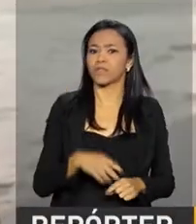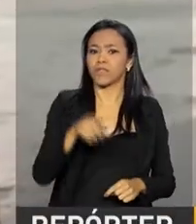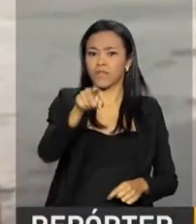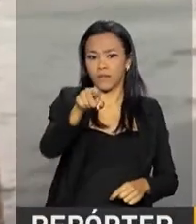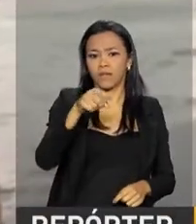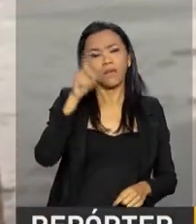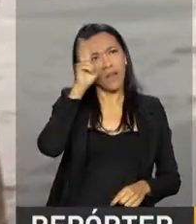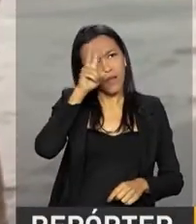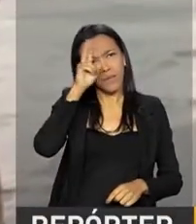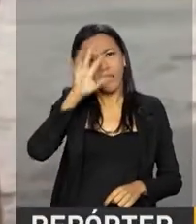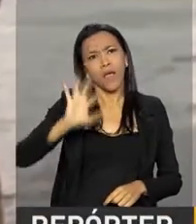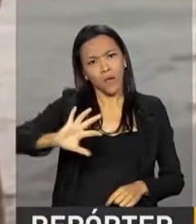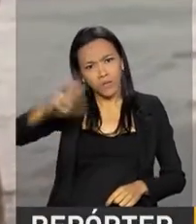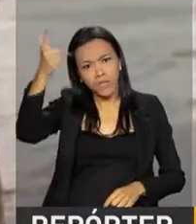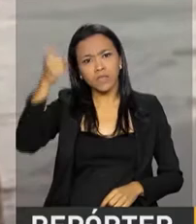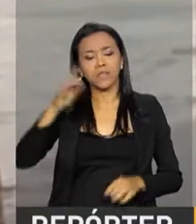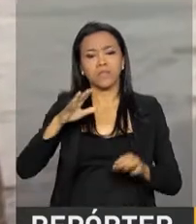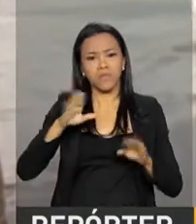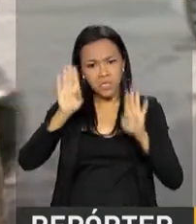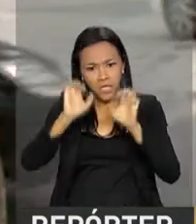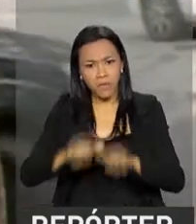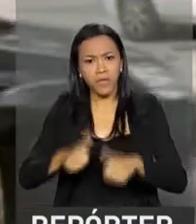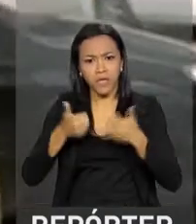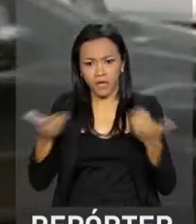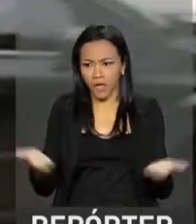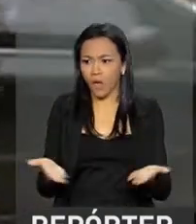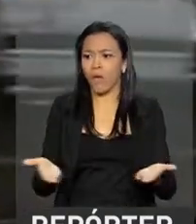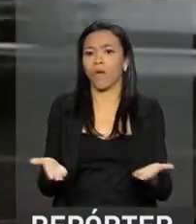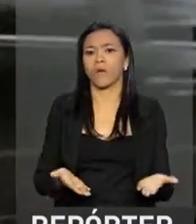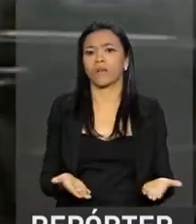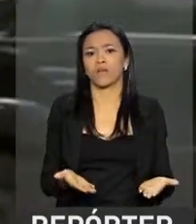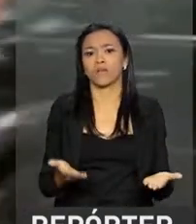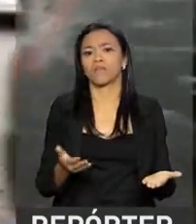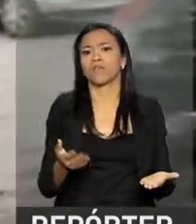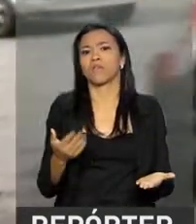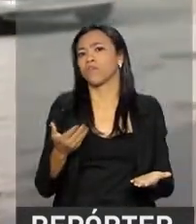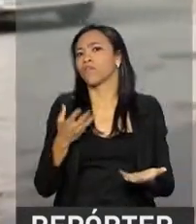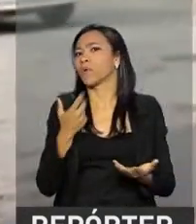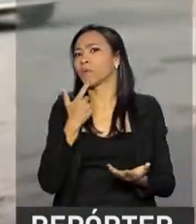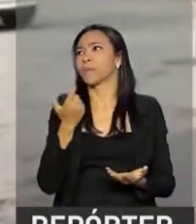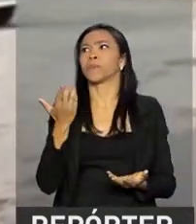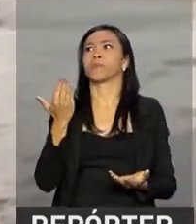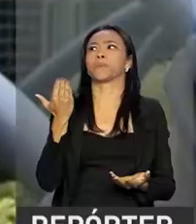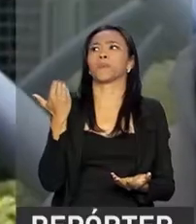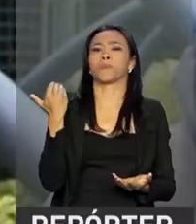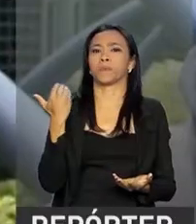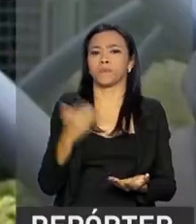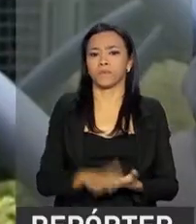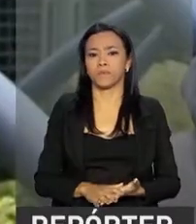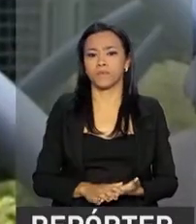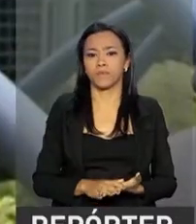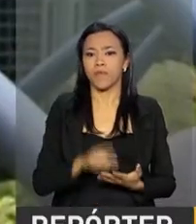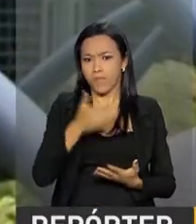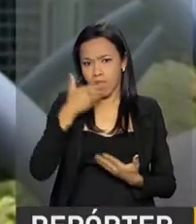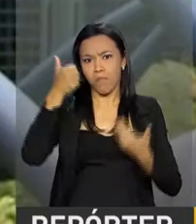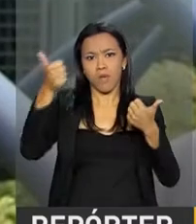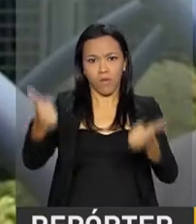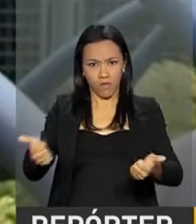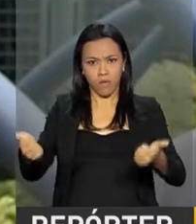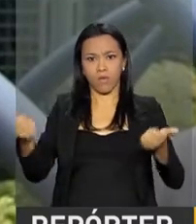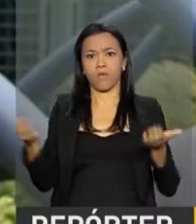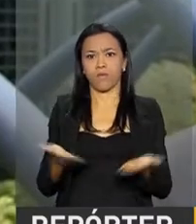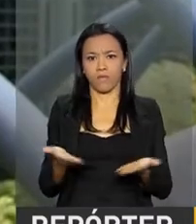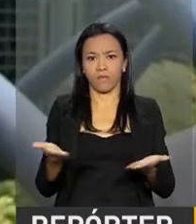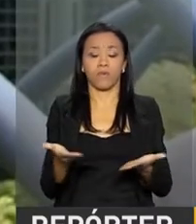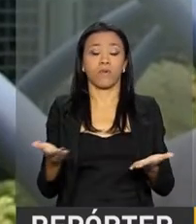racionamento mas parece que tá bem distante que não foi um passado tão recente assim dá uma melhorada na